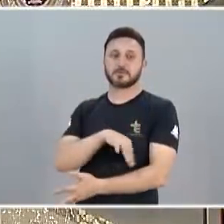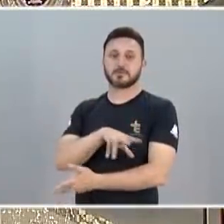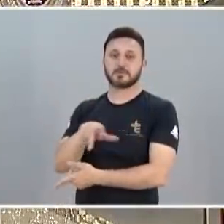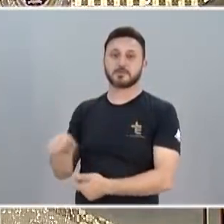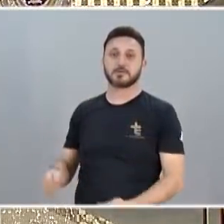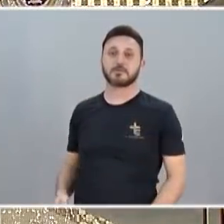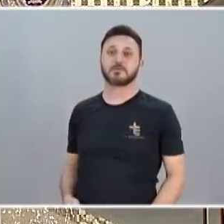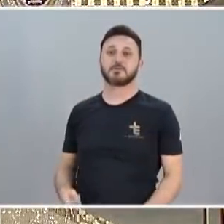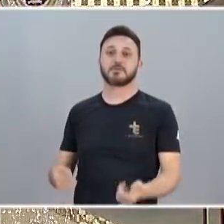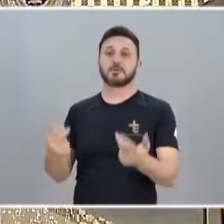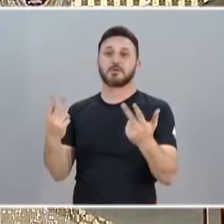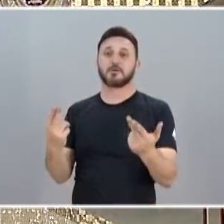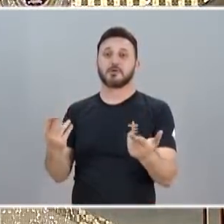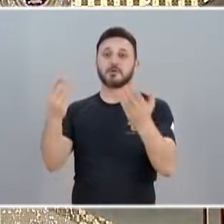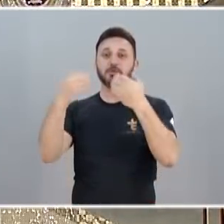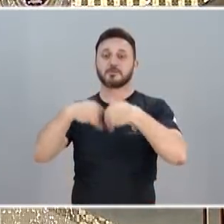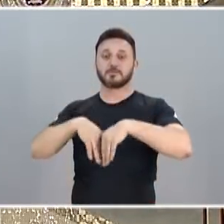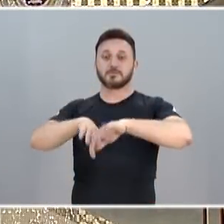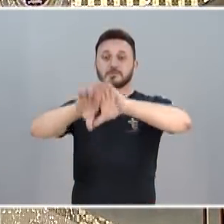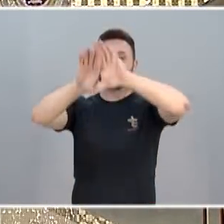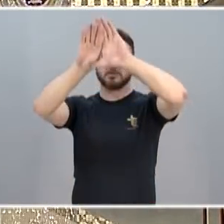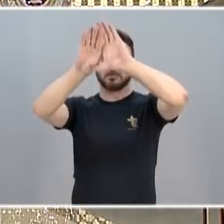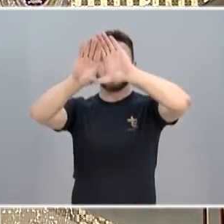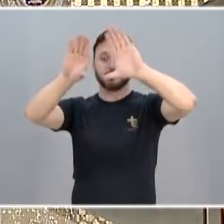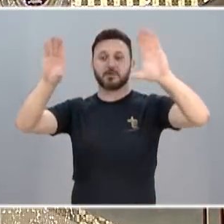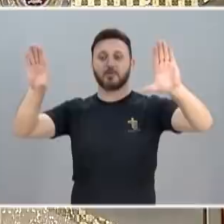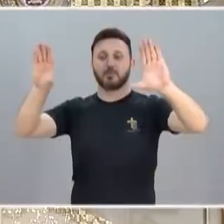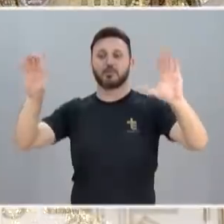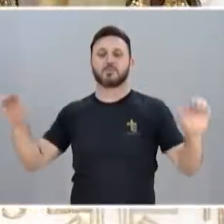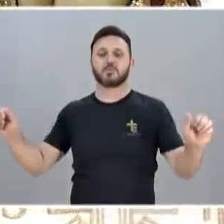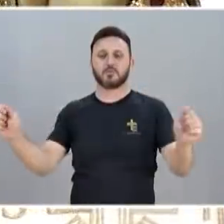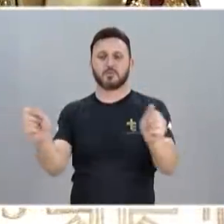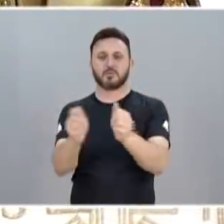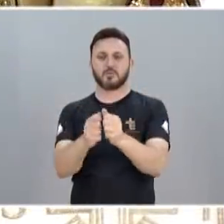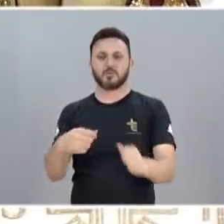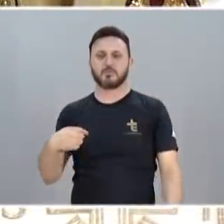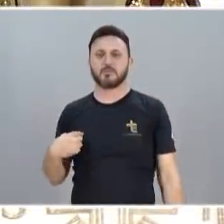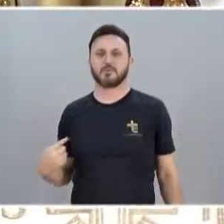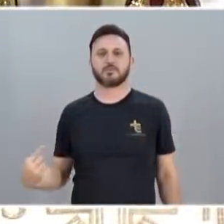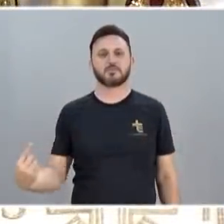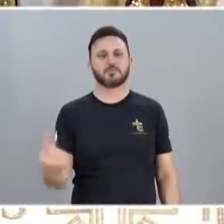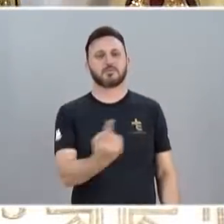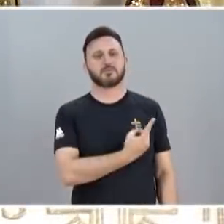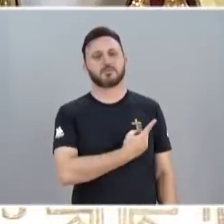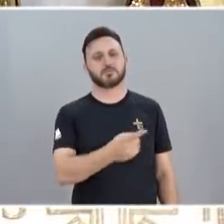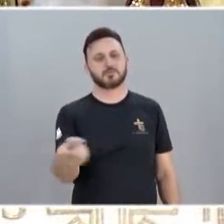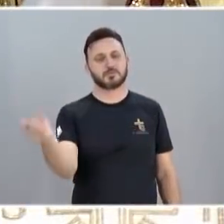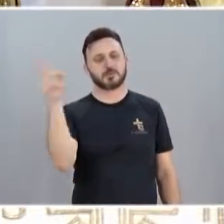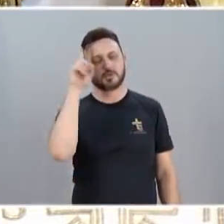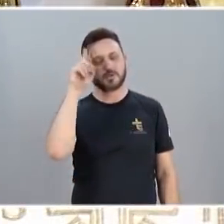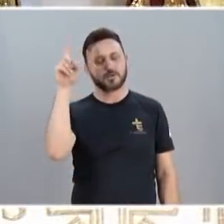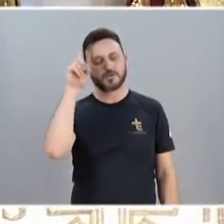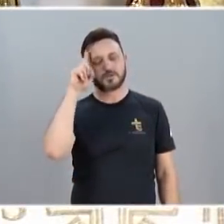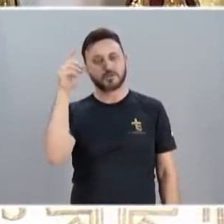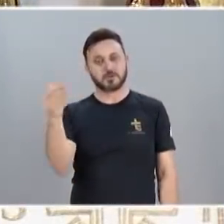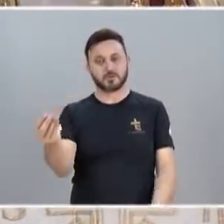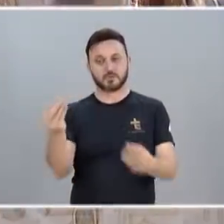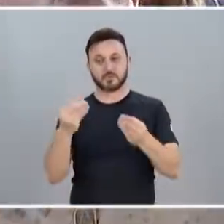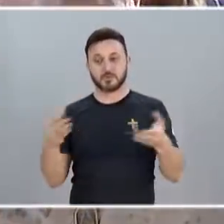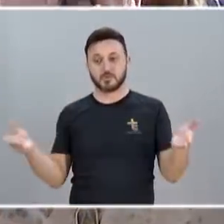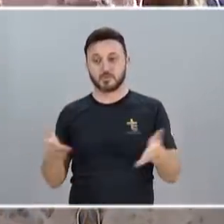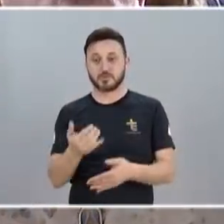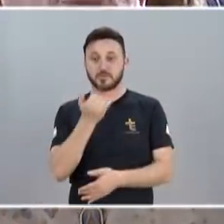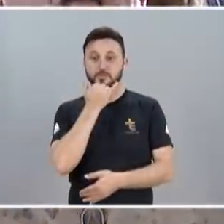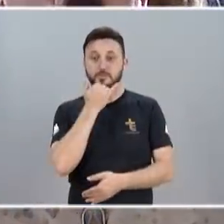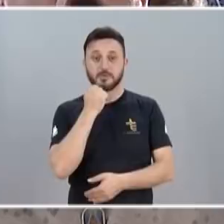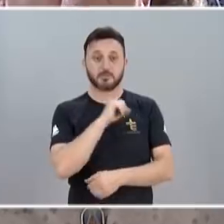reino. Seja feita a vossa vontade, assim na terra como no céu. O pão nosso de cada dia nos